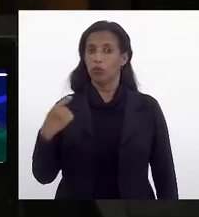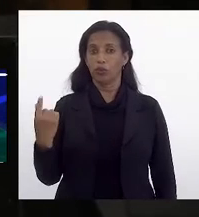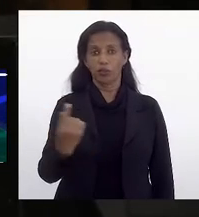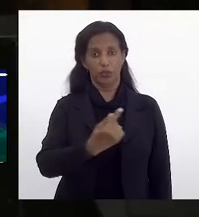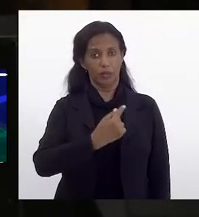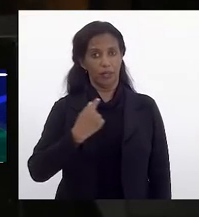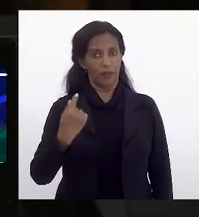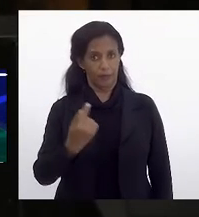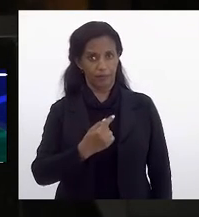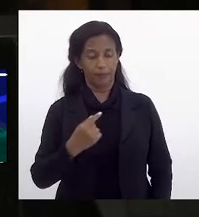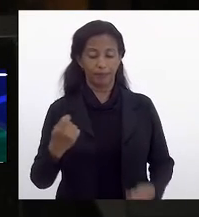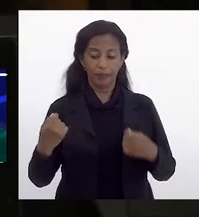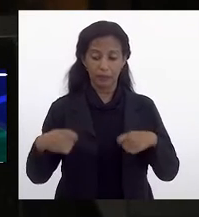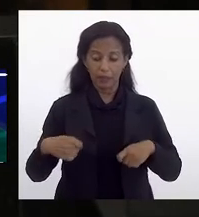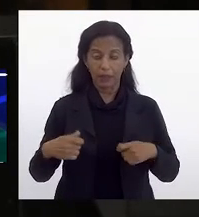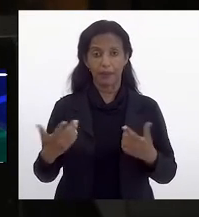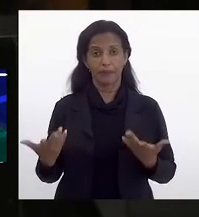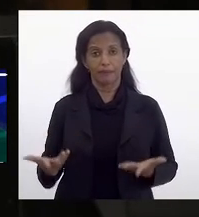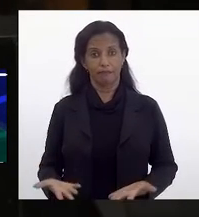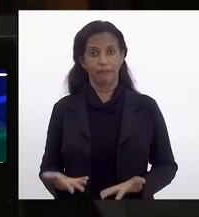Então, teria que ser